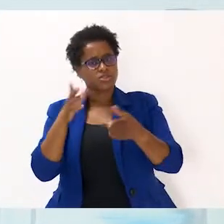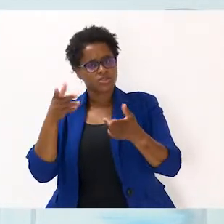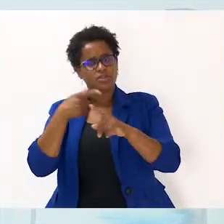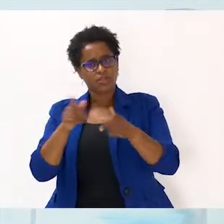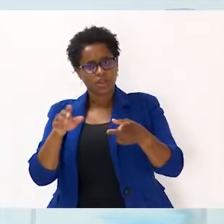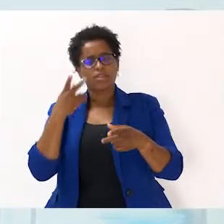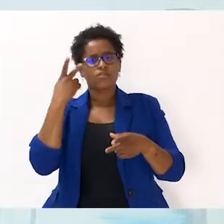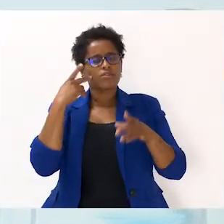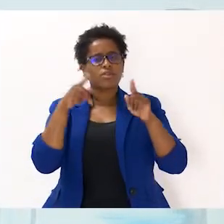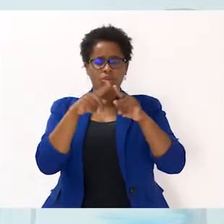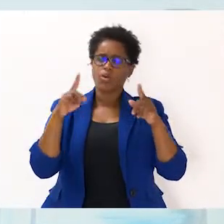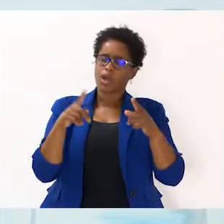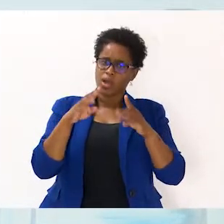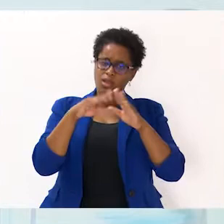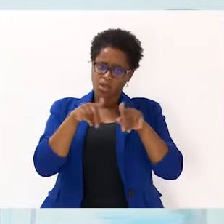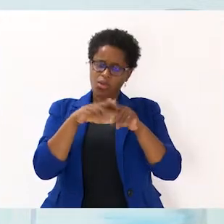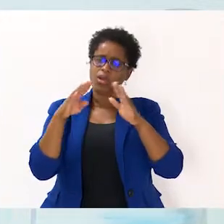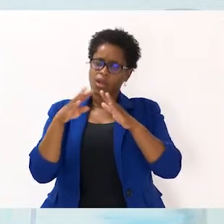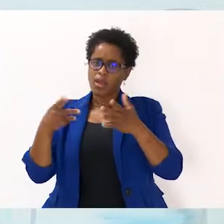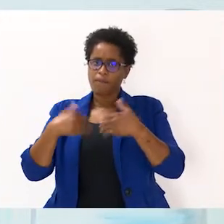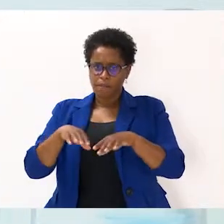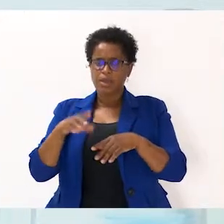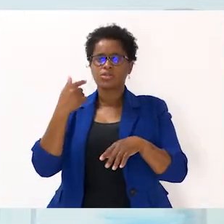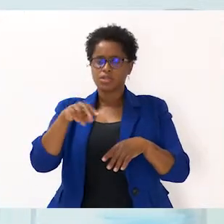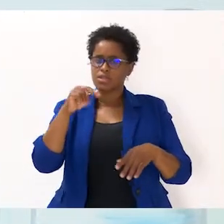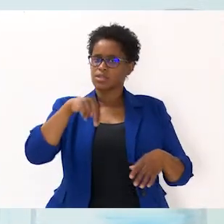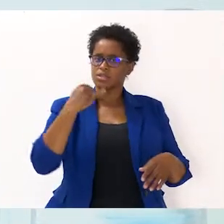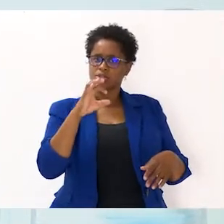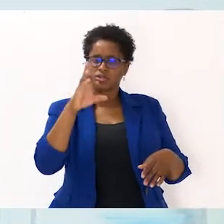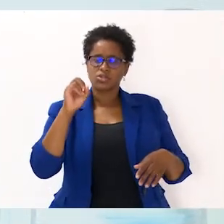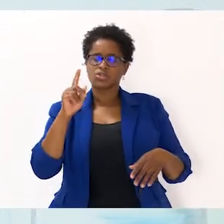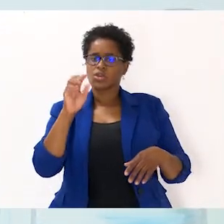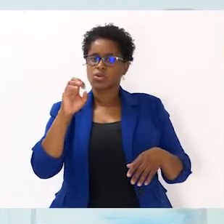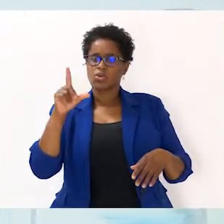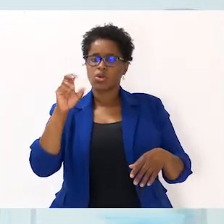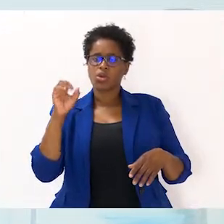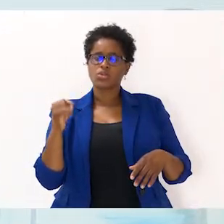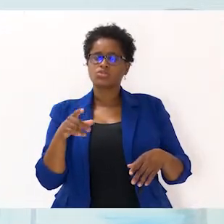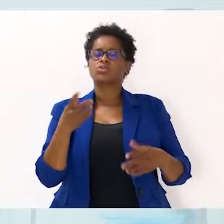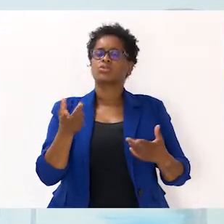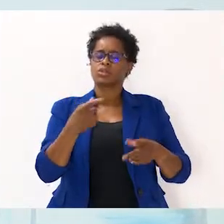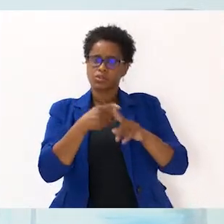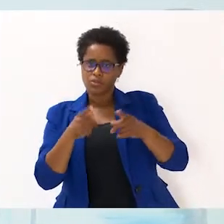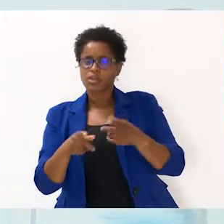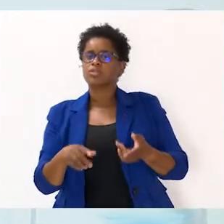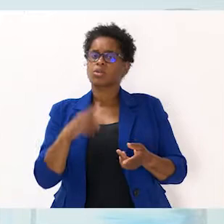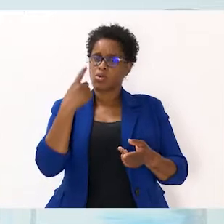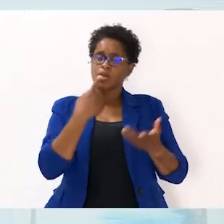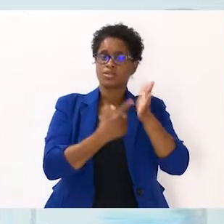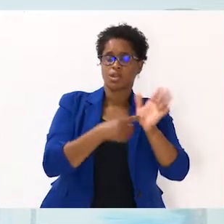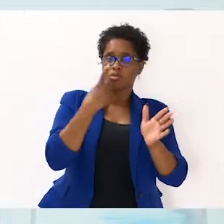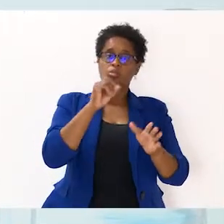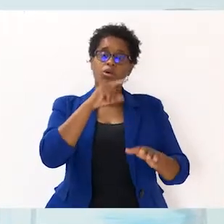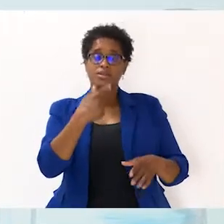habitat, mas apresentam nichos ecológicos diferentes. Ou seja, um pode ser herbívoro e o outro pode ser carnívoro. Um